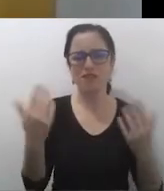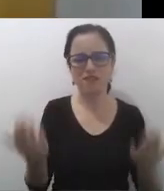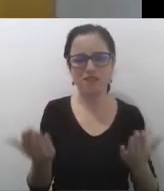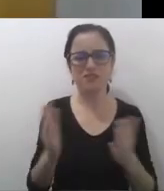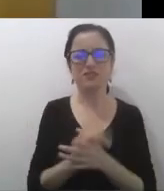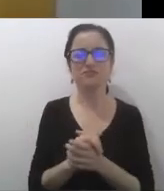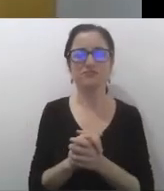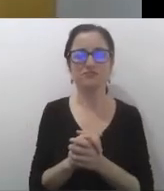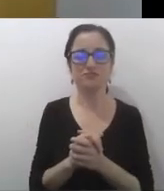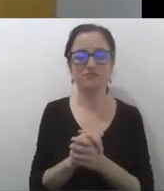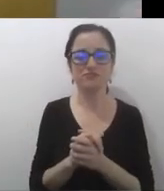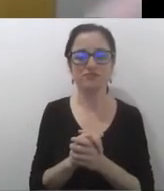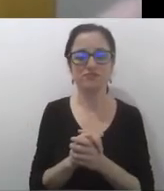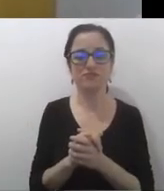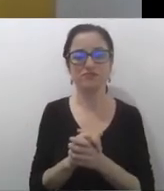tem nada a ver com...